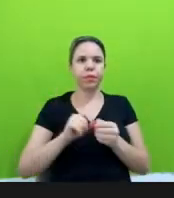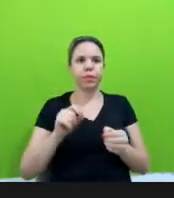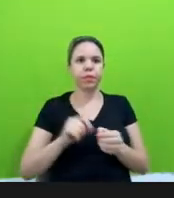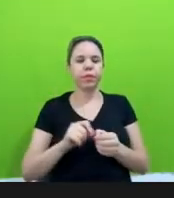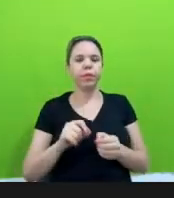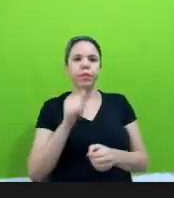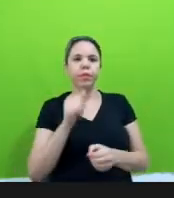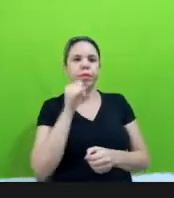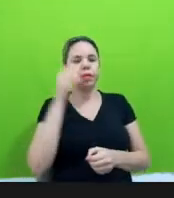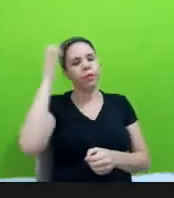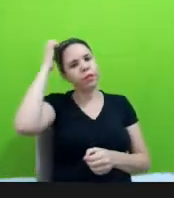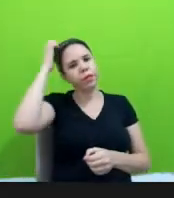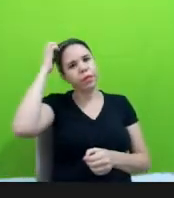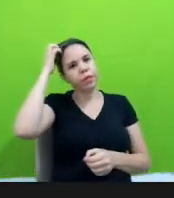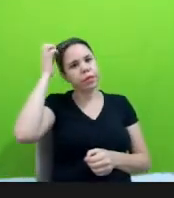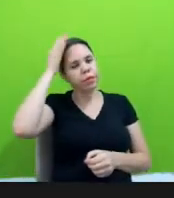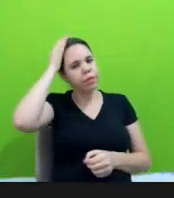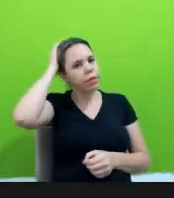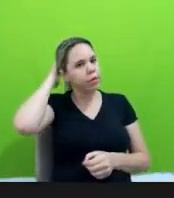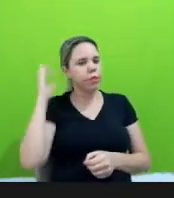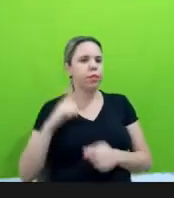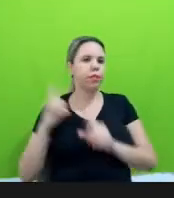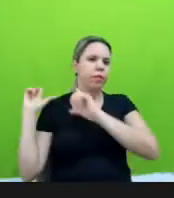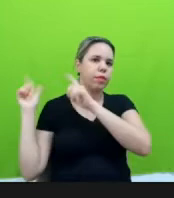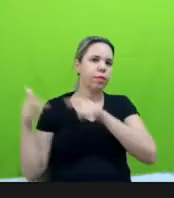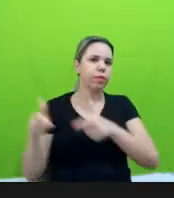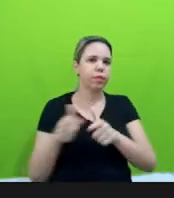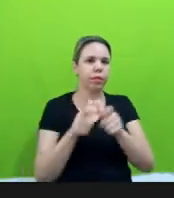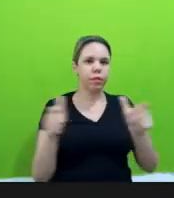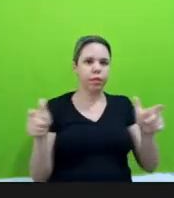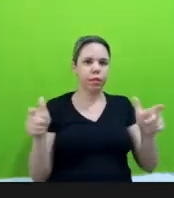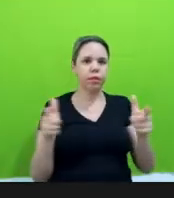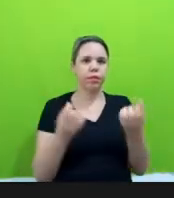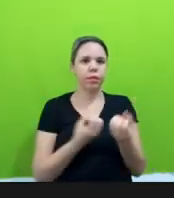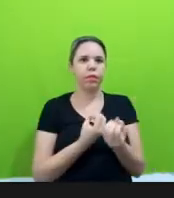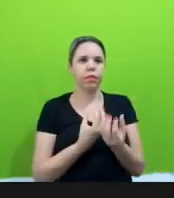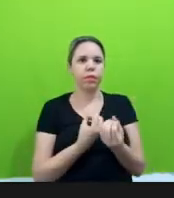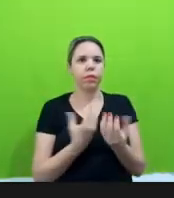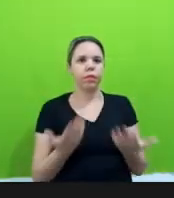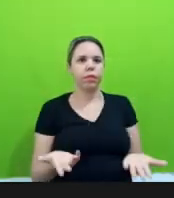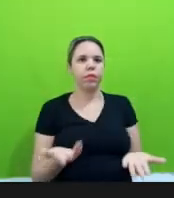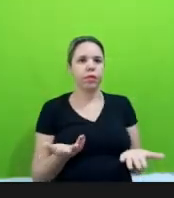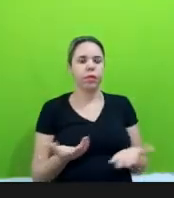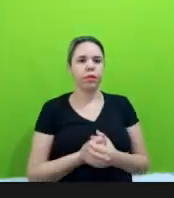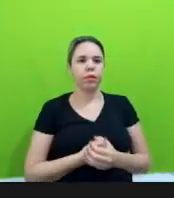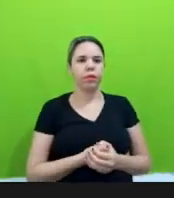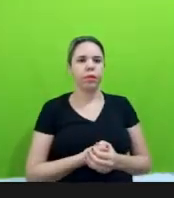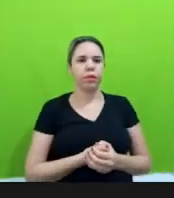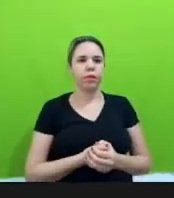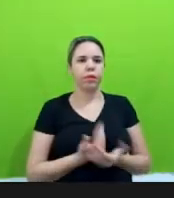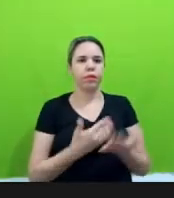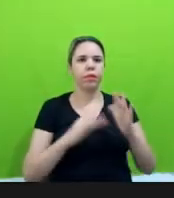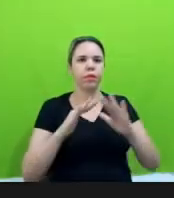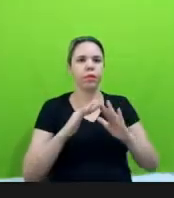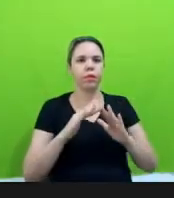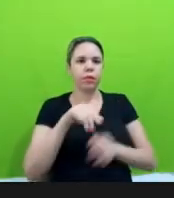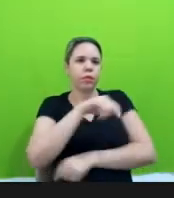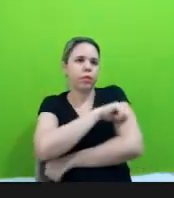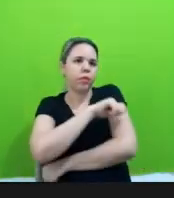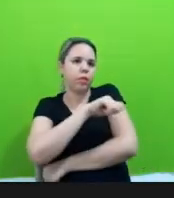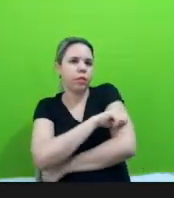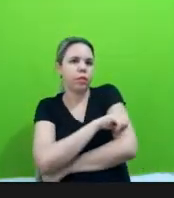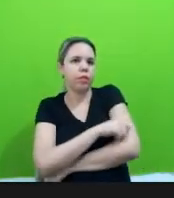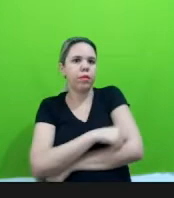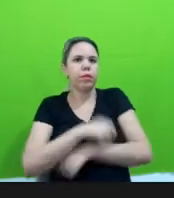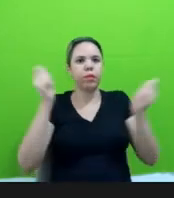né, a gente tem uma tradição muito grande de ter muitos dados. Então, dados de escola, de número de alunos, dados que é possível a